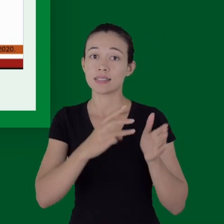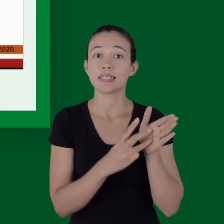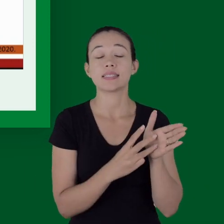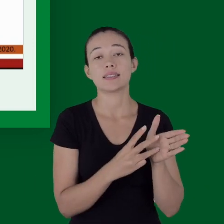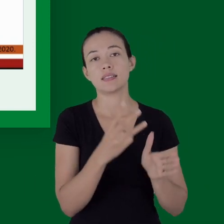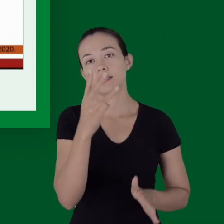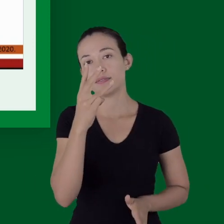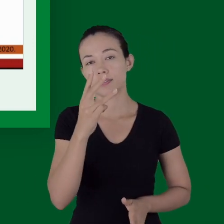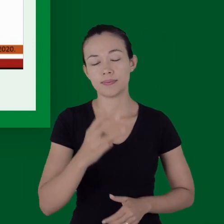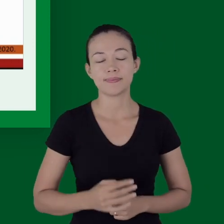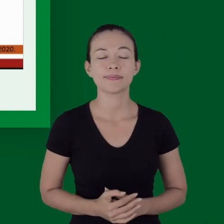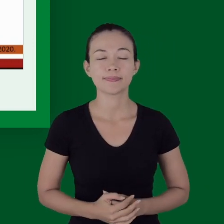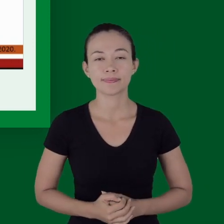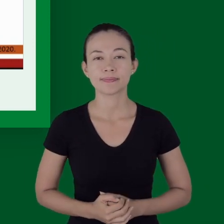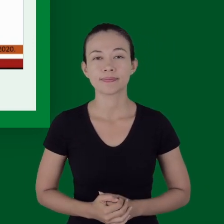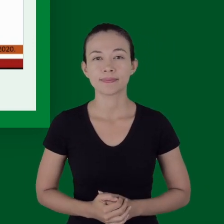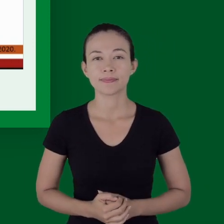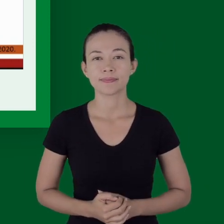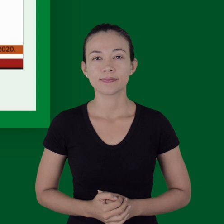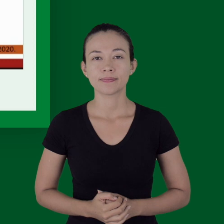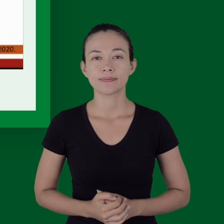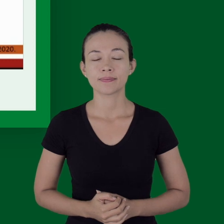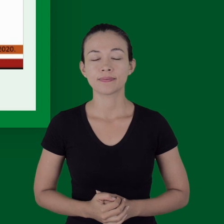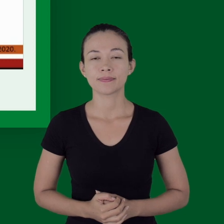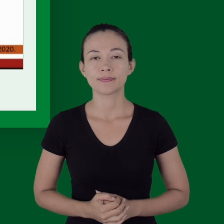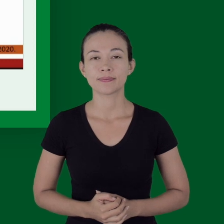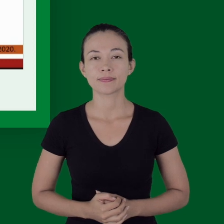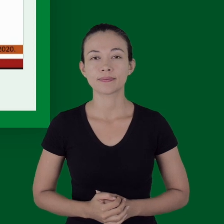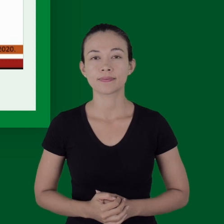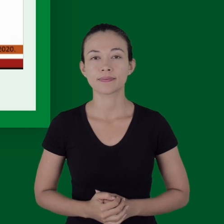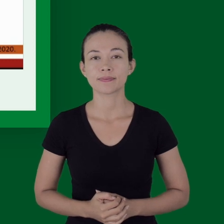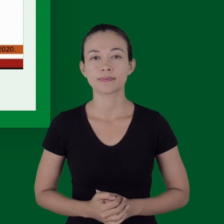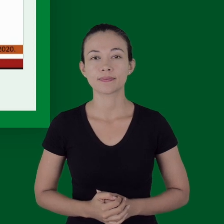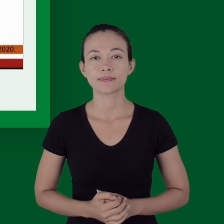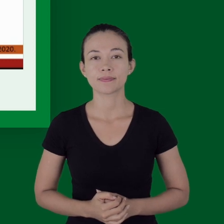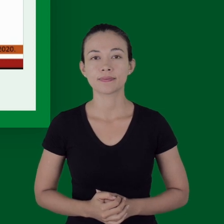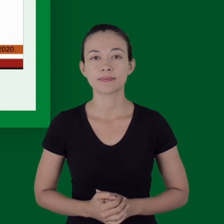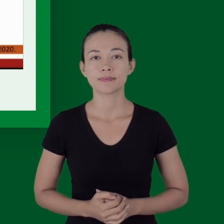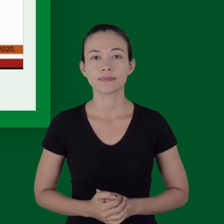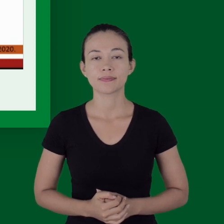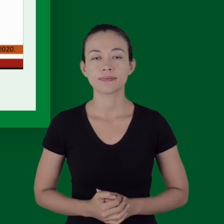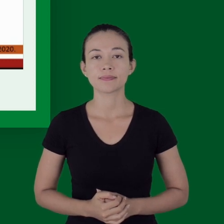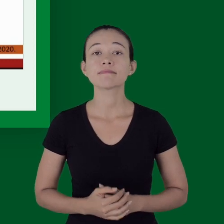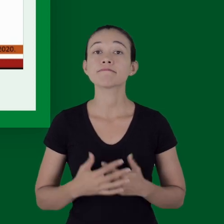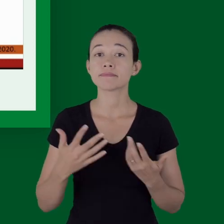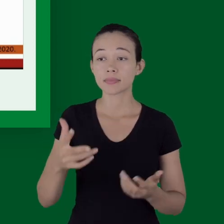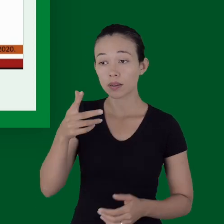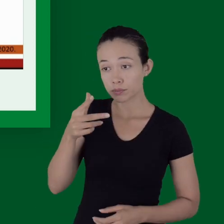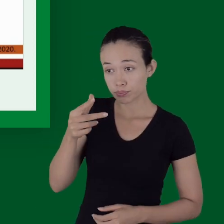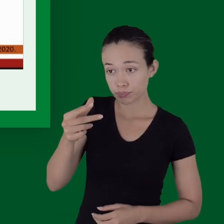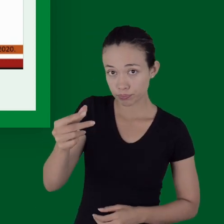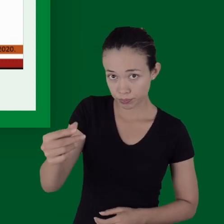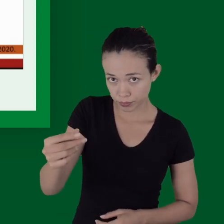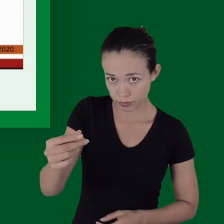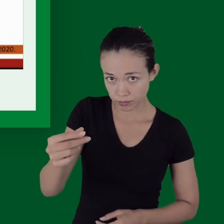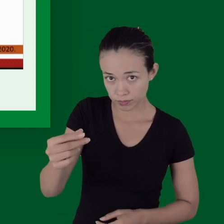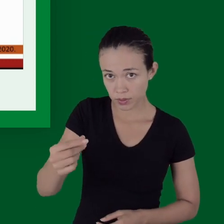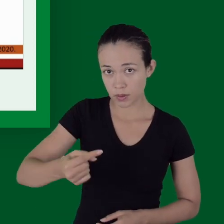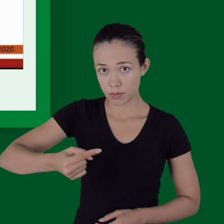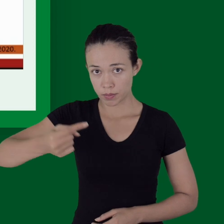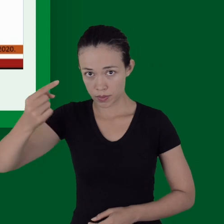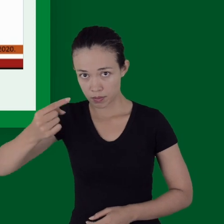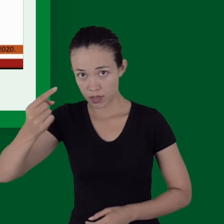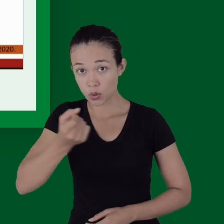o terceiro choque, ou seja, nos ritmos chocáveis refratários. Então, após o terceiro choque, a gente administra a primeira dose